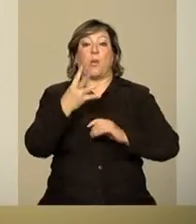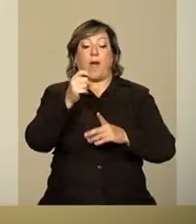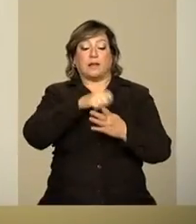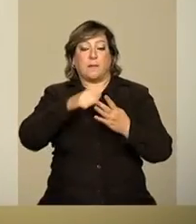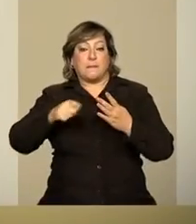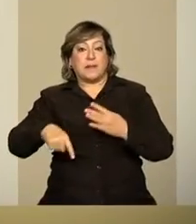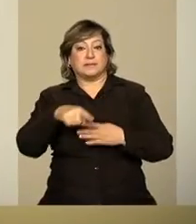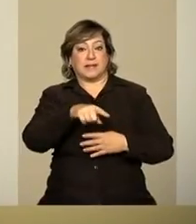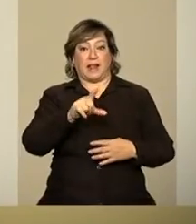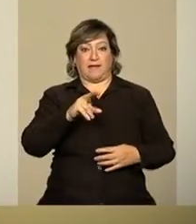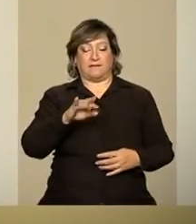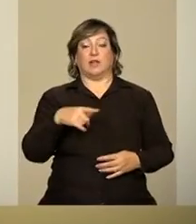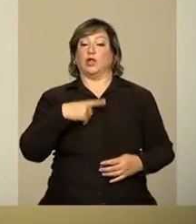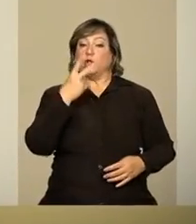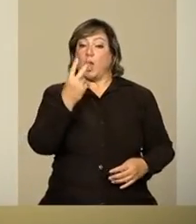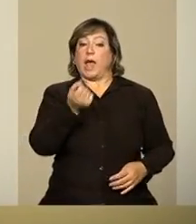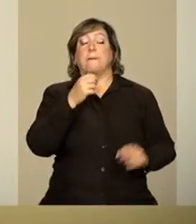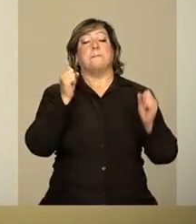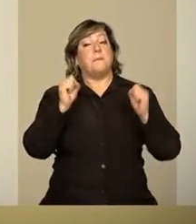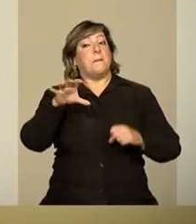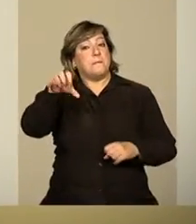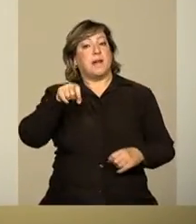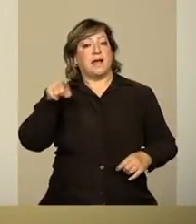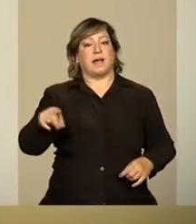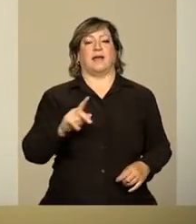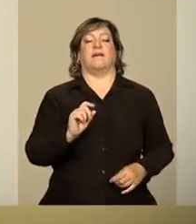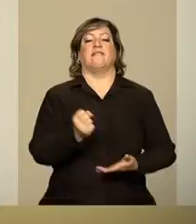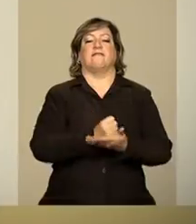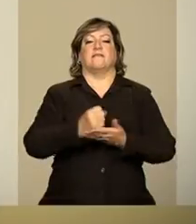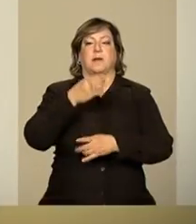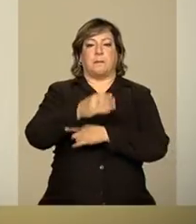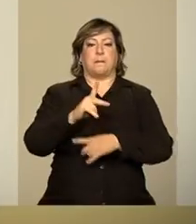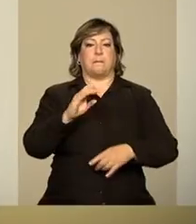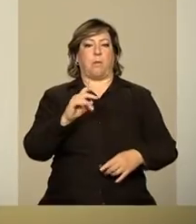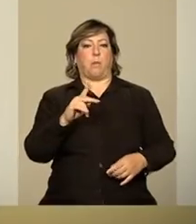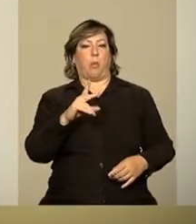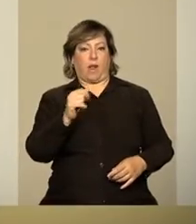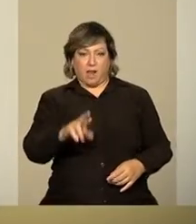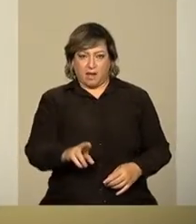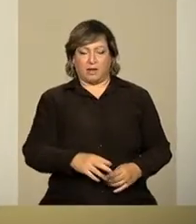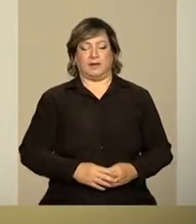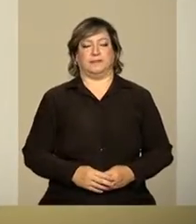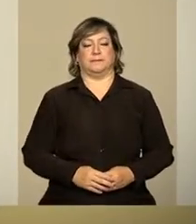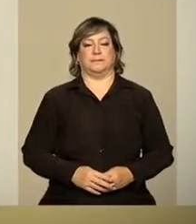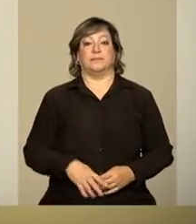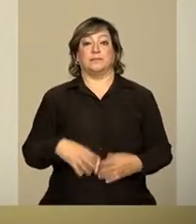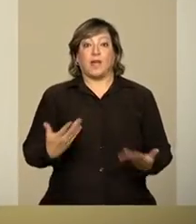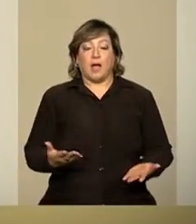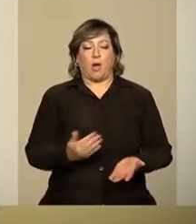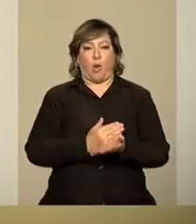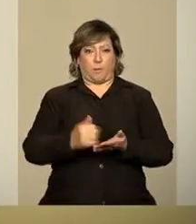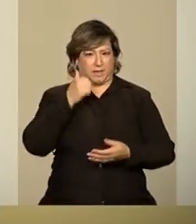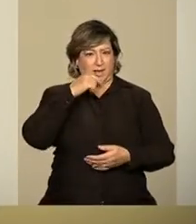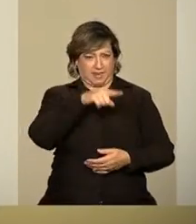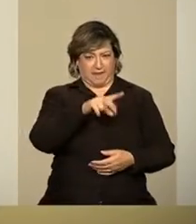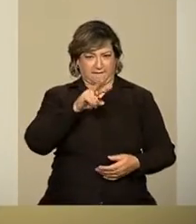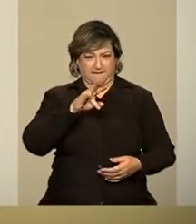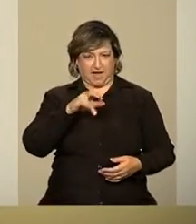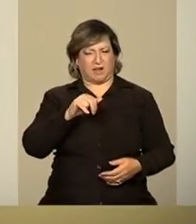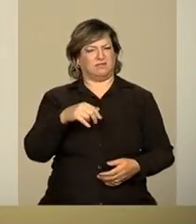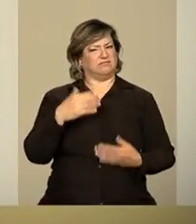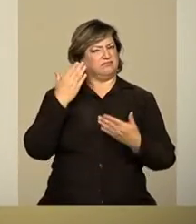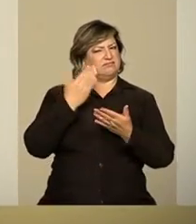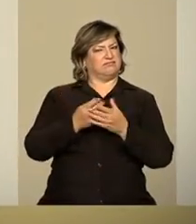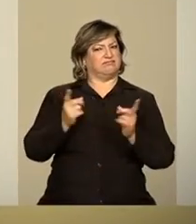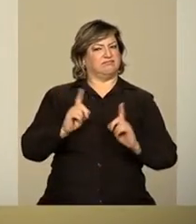meses para o Levi um dois remédios que poderiam ser retirados da rede aqui tem farmácia popular de início a Viviane não